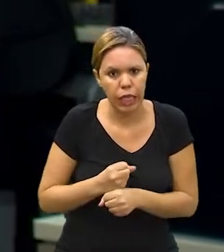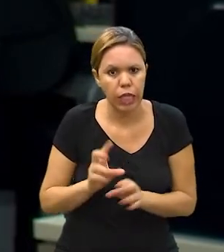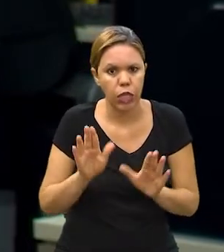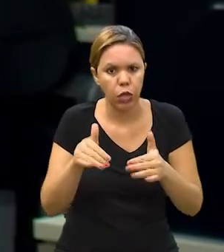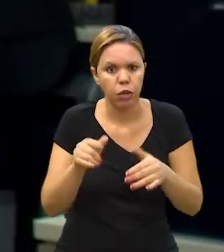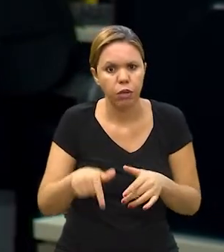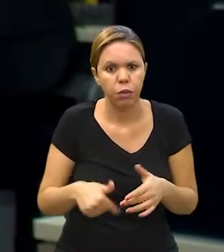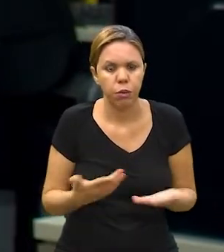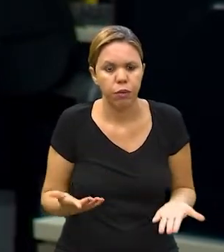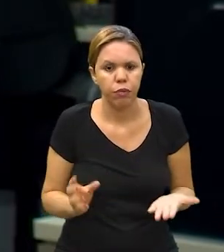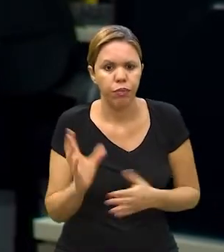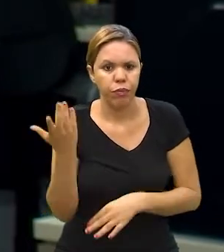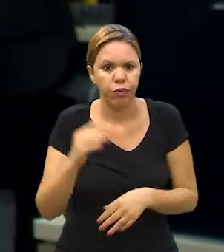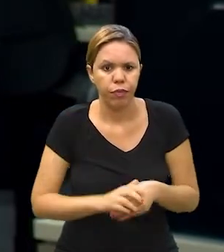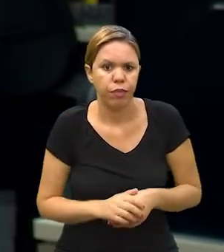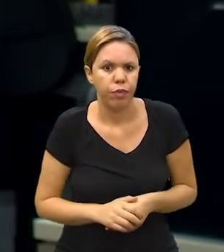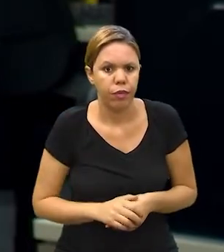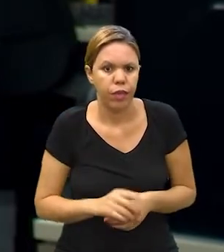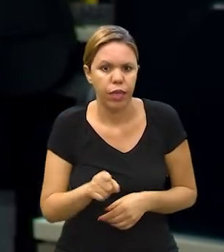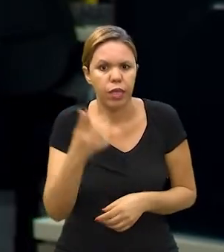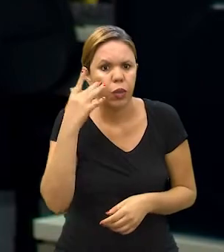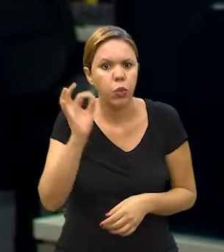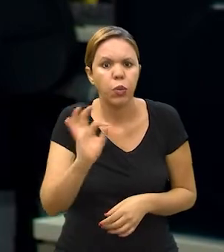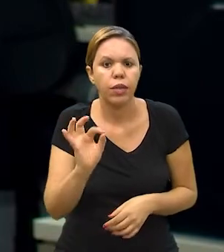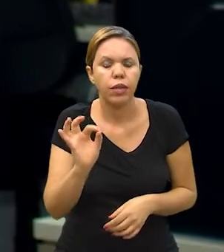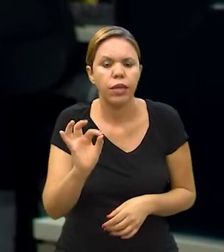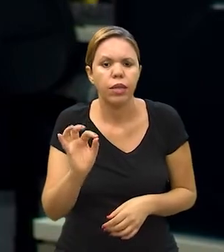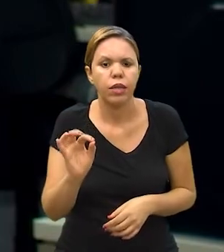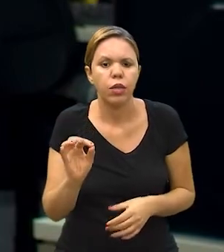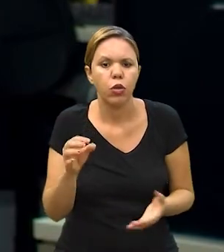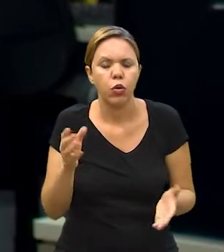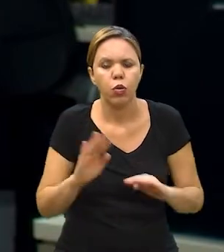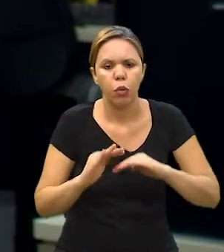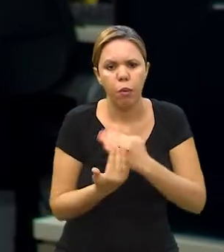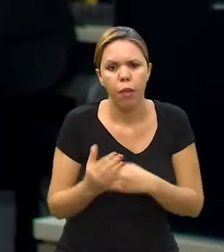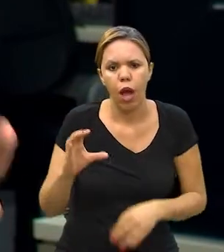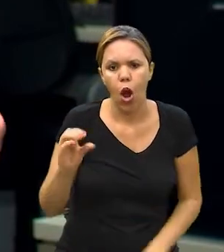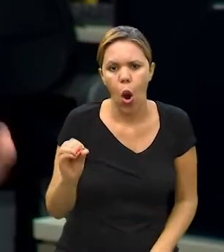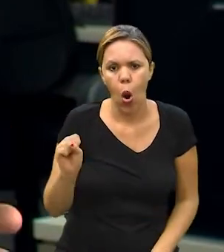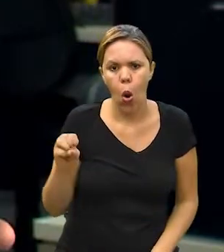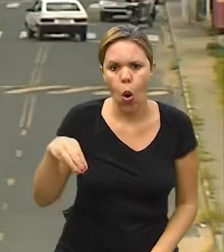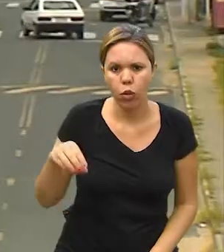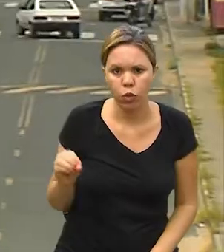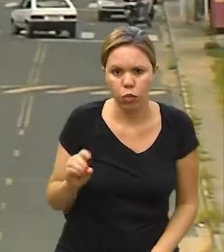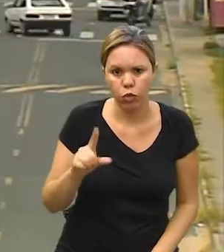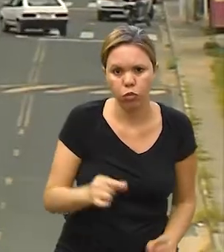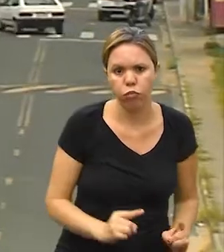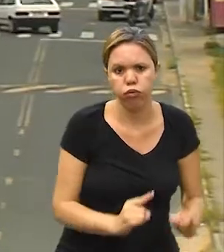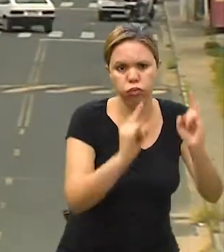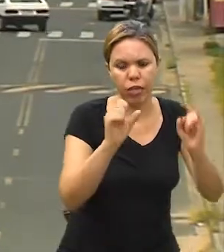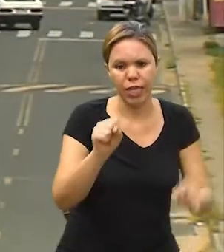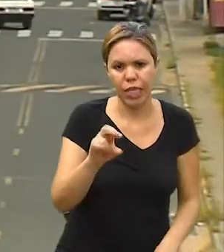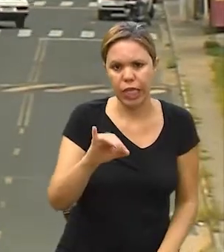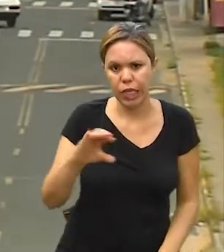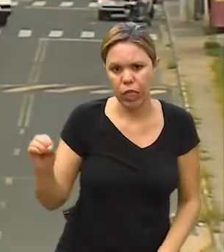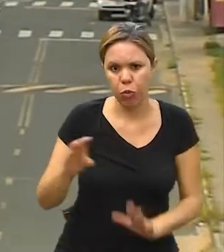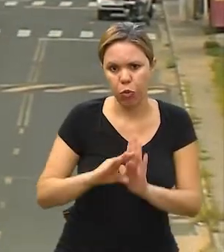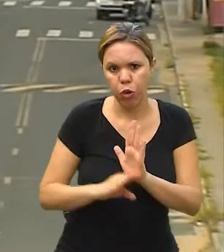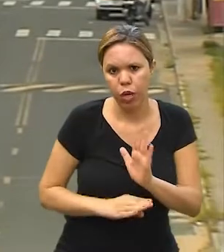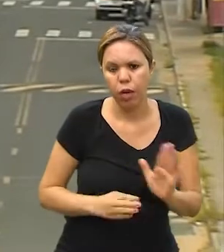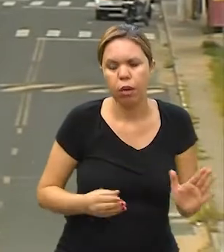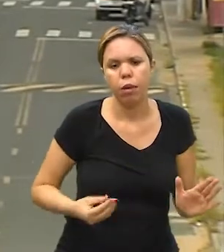questão. O que acontece, né? Para quem não sabe o que é o Residencial Cosmos e Sirius, são 2 empreendimentos grandes do programa Minha Casa Minha